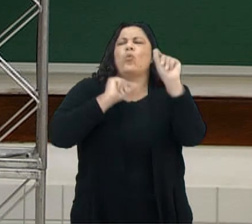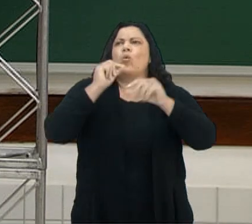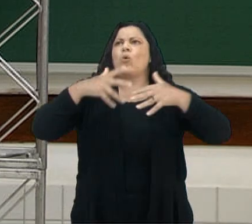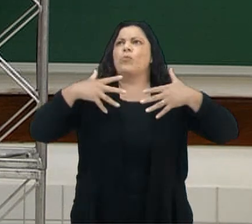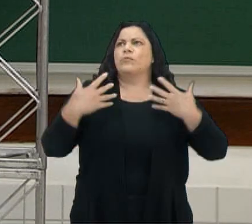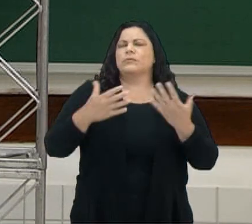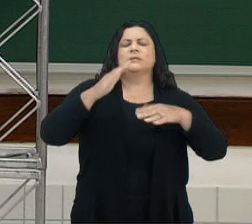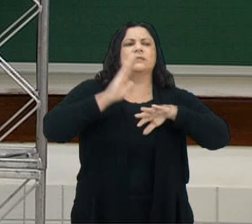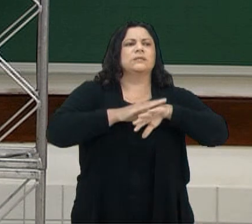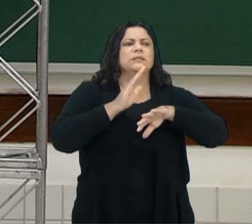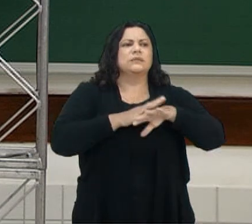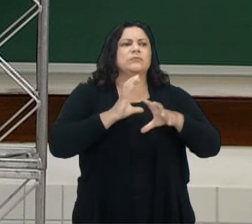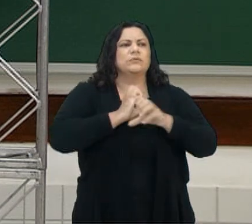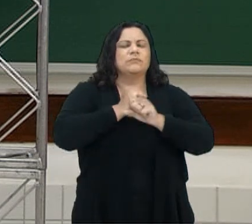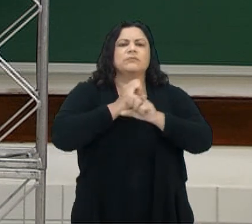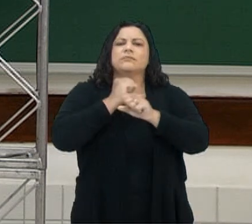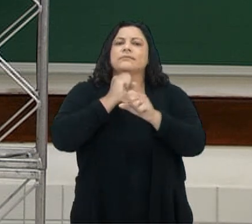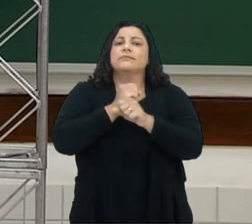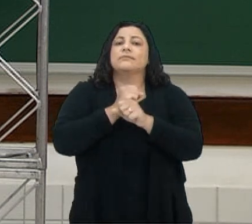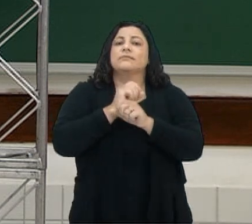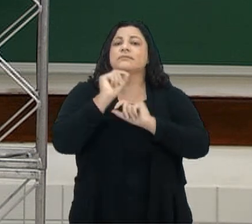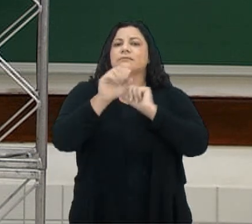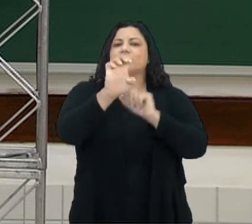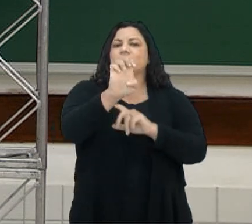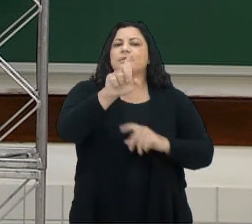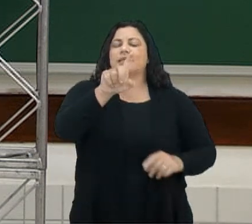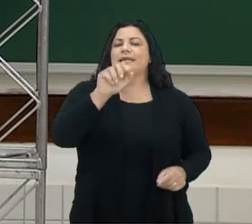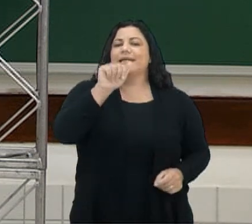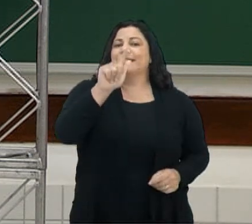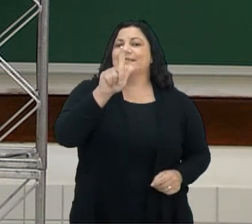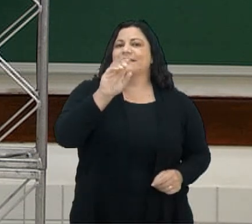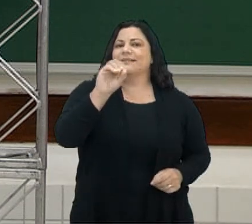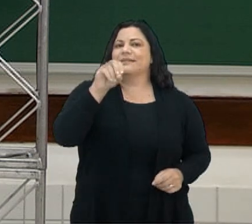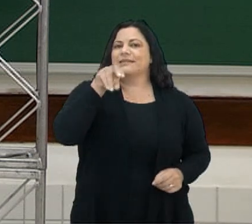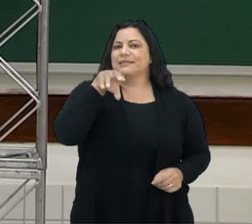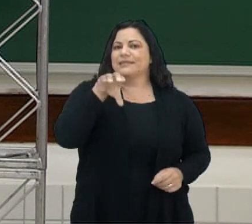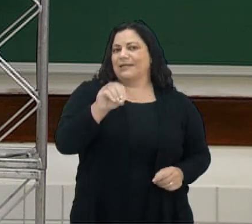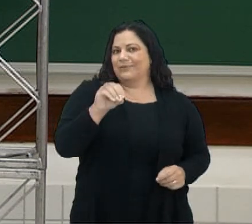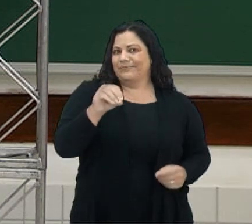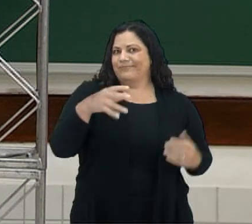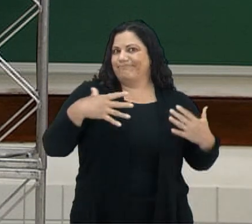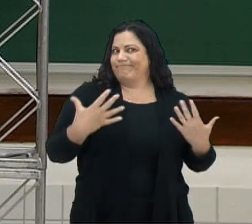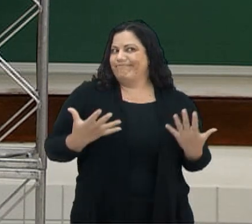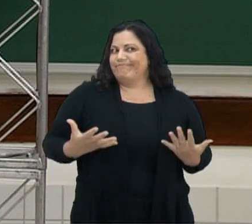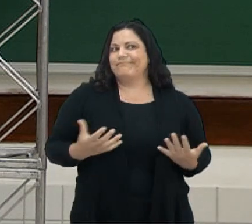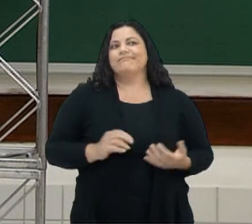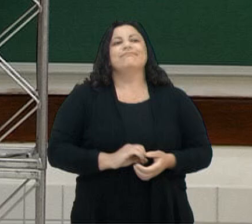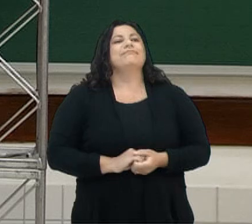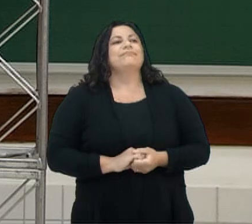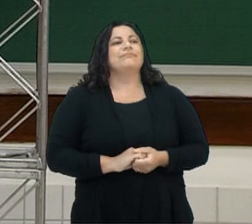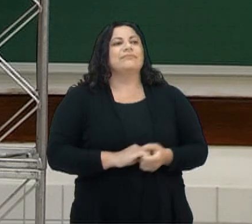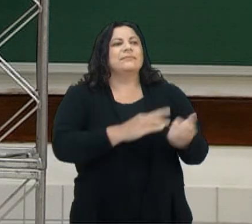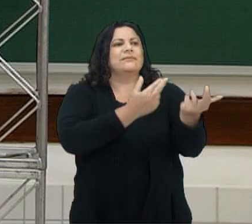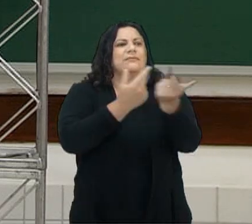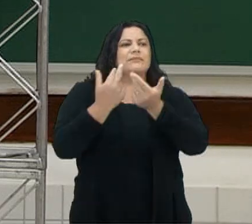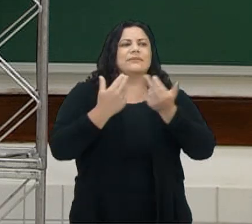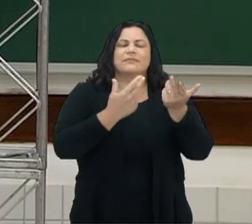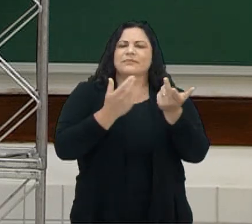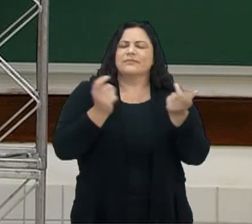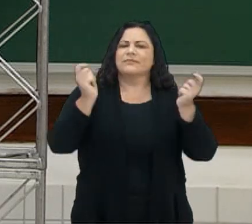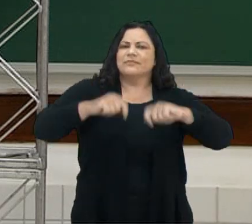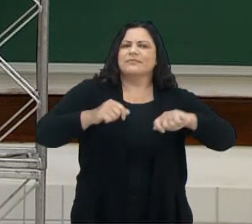então para calcular agora a área de um hexágono, tá? Então, olha só. Da mesma maneira que nós fazemos